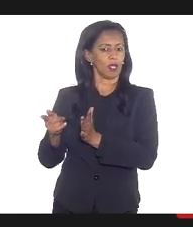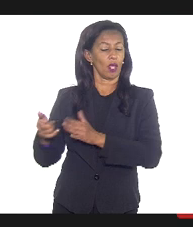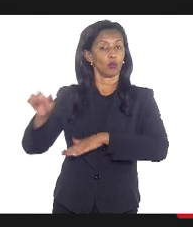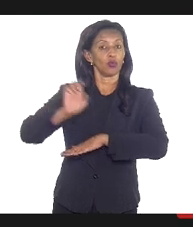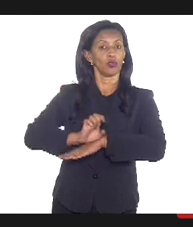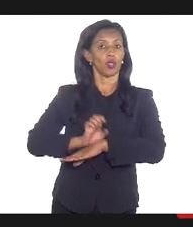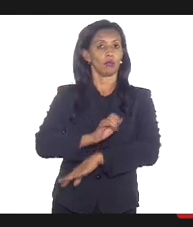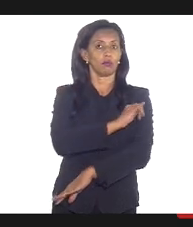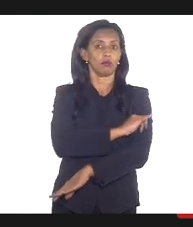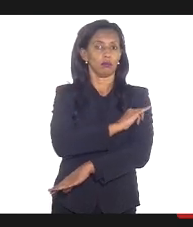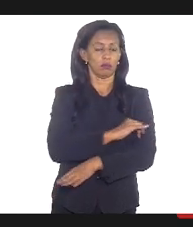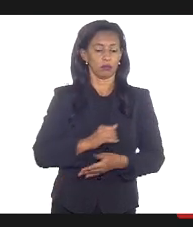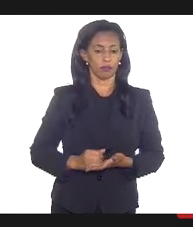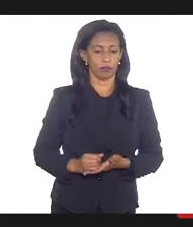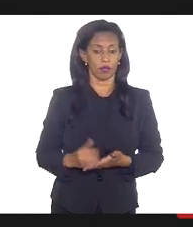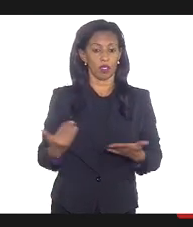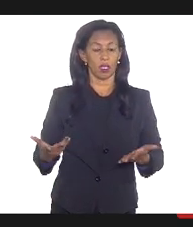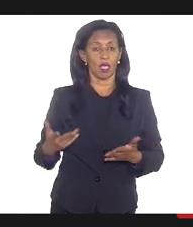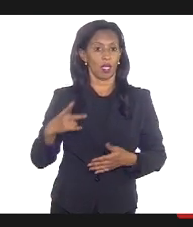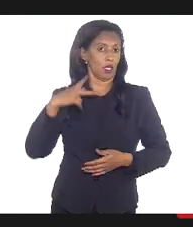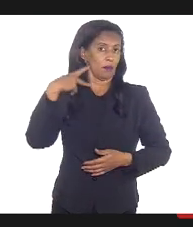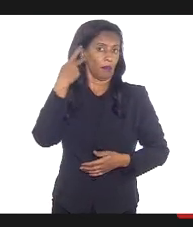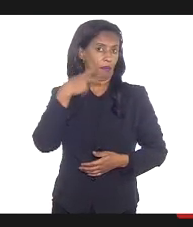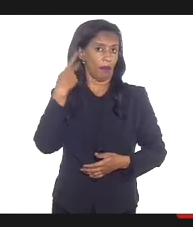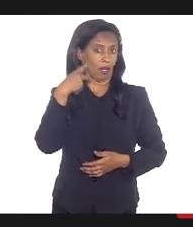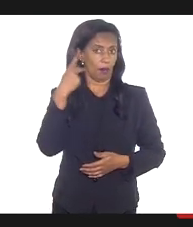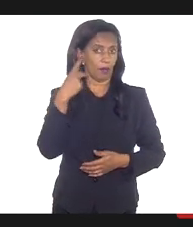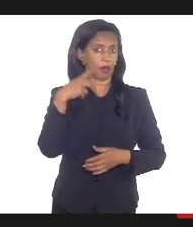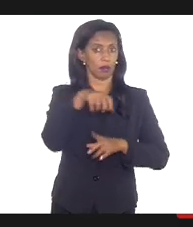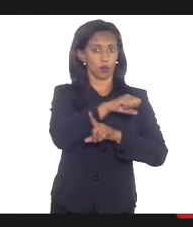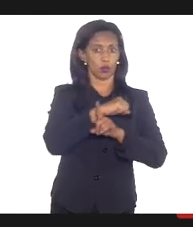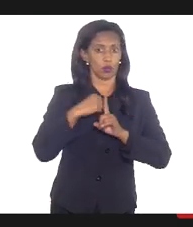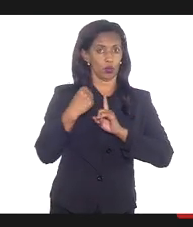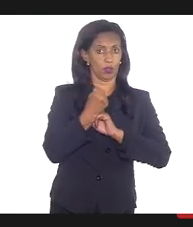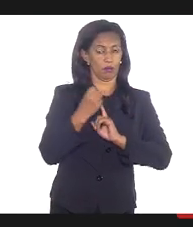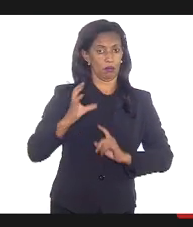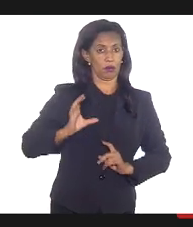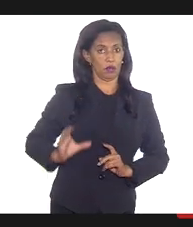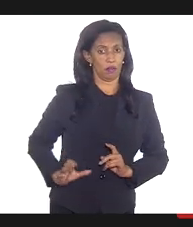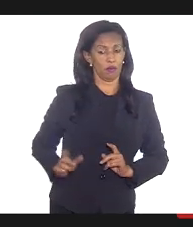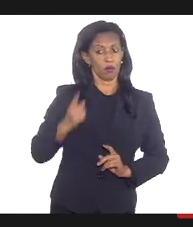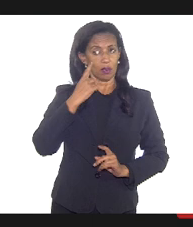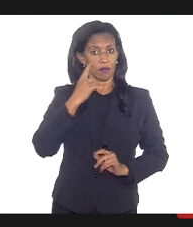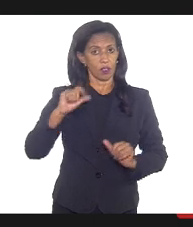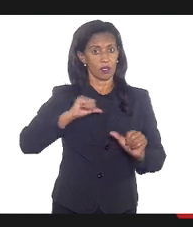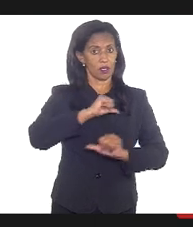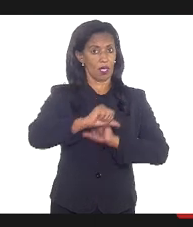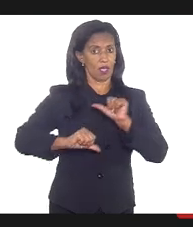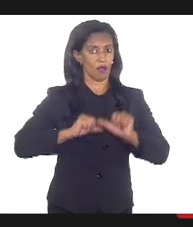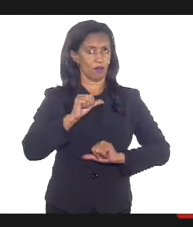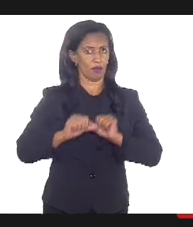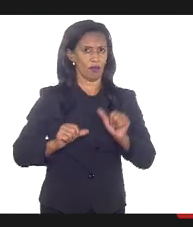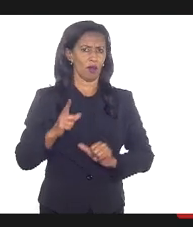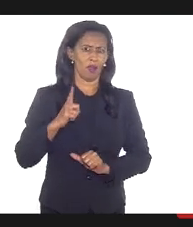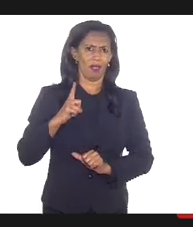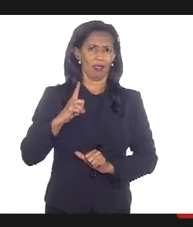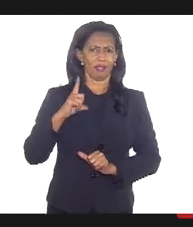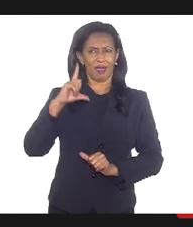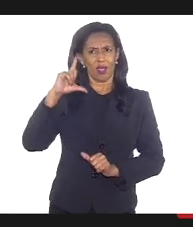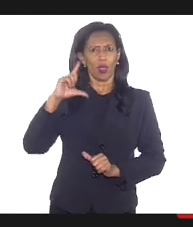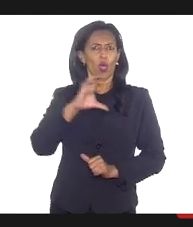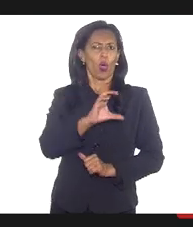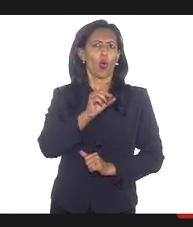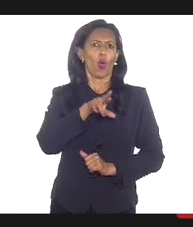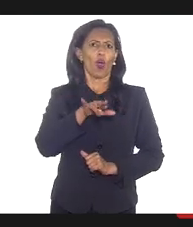Rio de Janeiro. Né? E aí o parlamento e a sociedade civil têm que avaliar se essa reforma do ensino médio ela tem coerência com